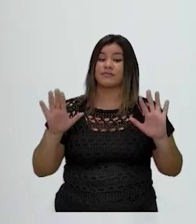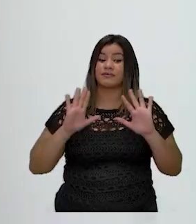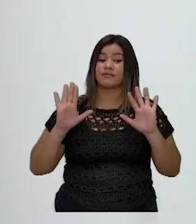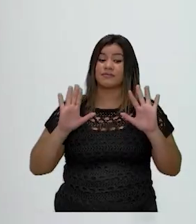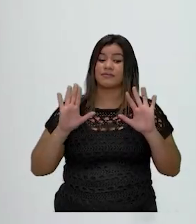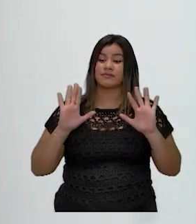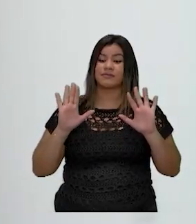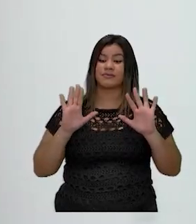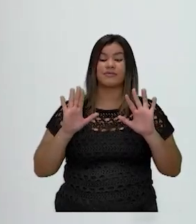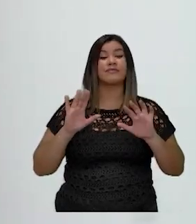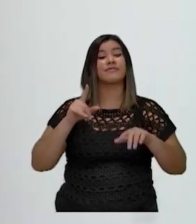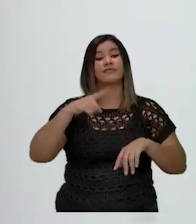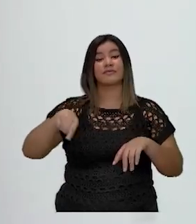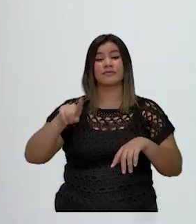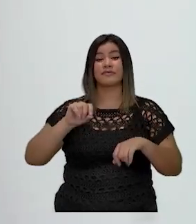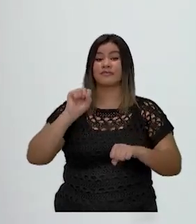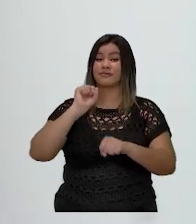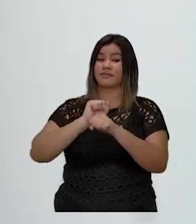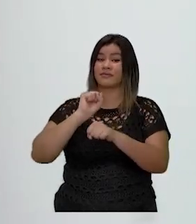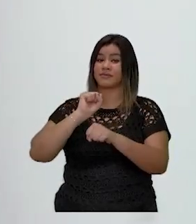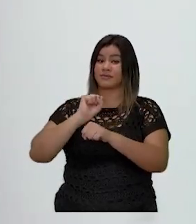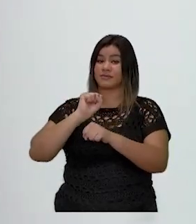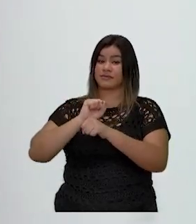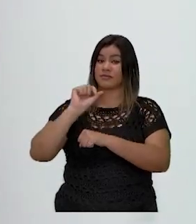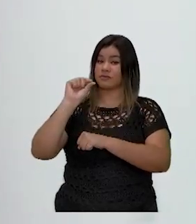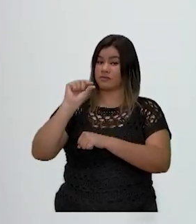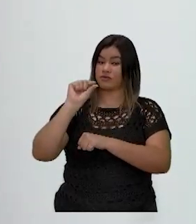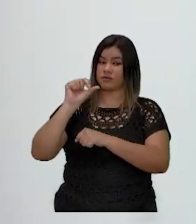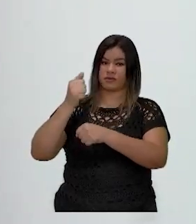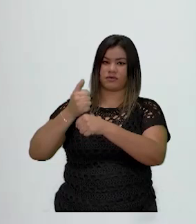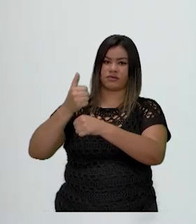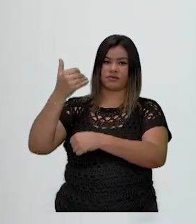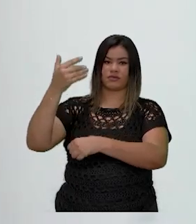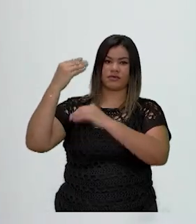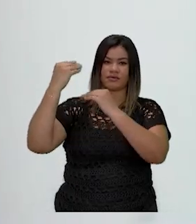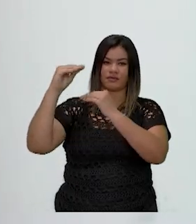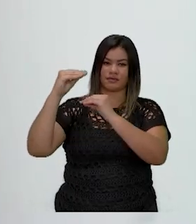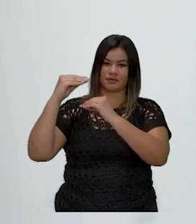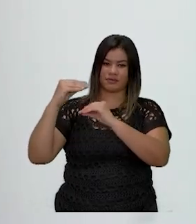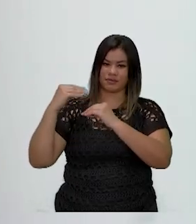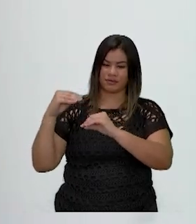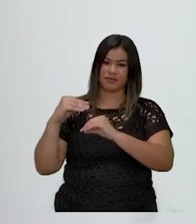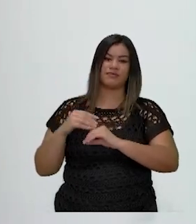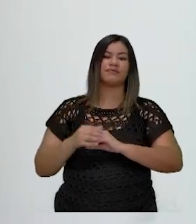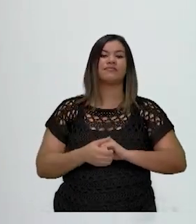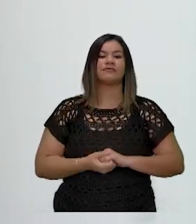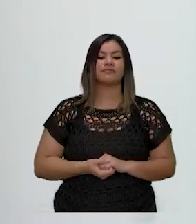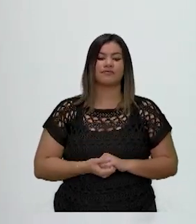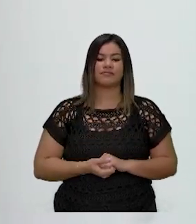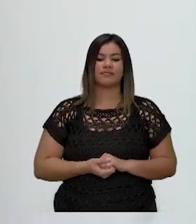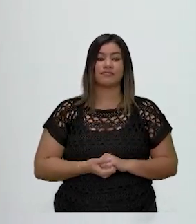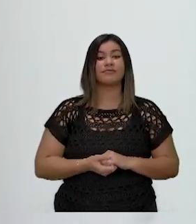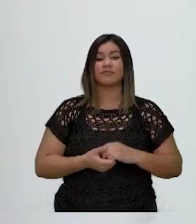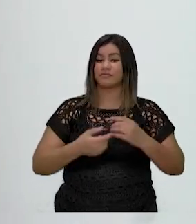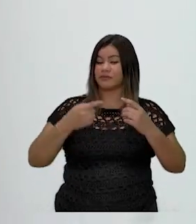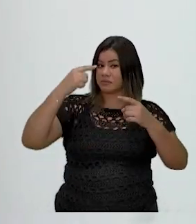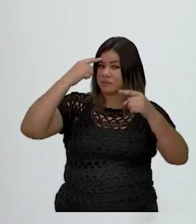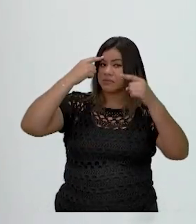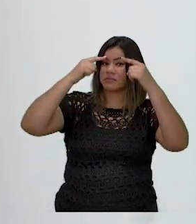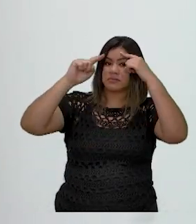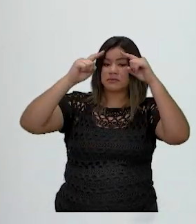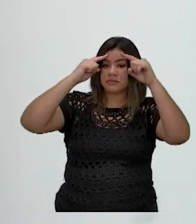física e arte. O foco desta unidade curricular é projeto de vida. O projeto de vida integra